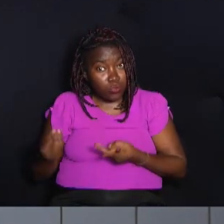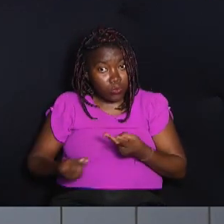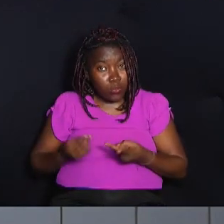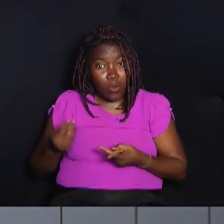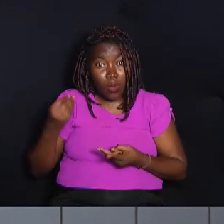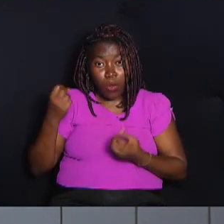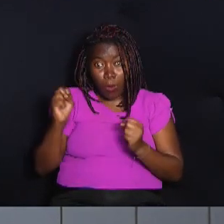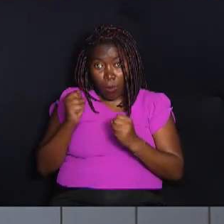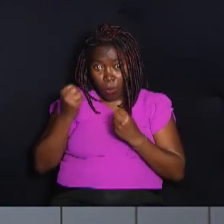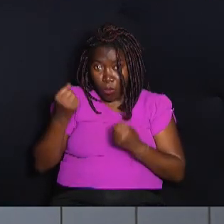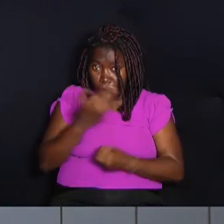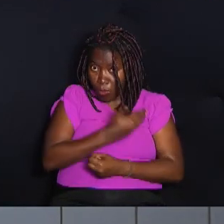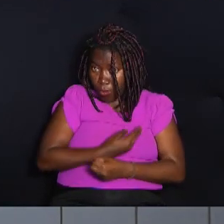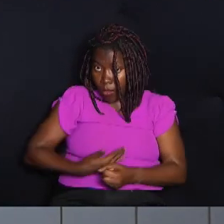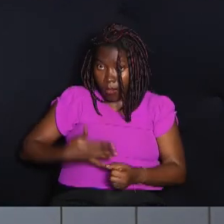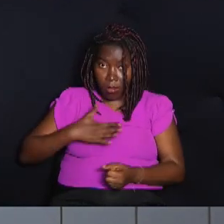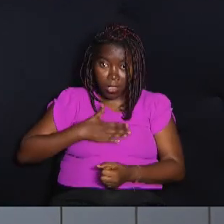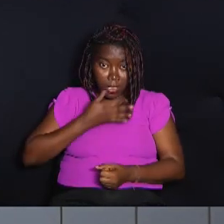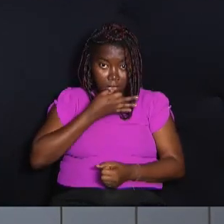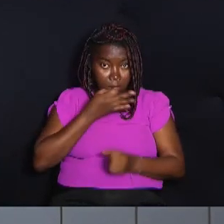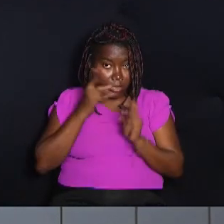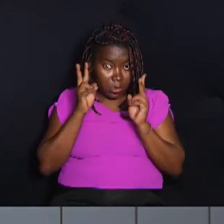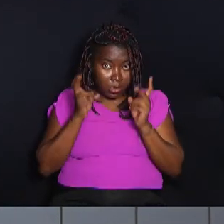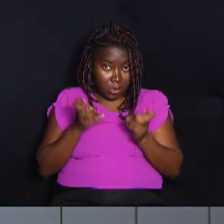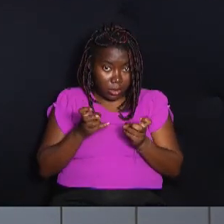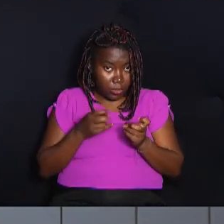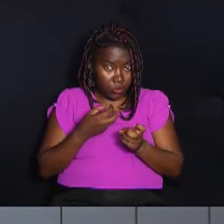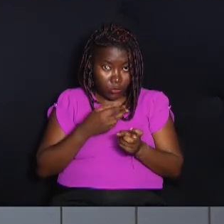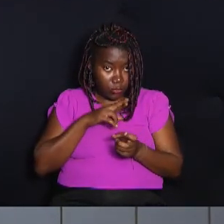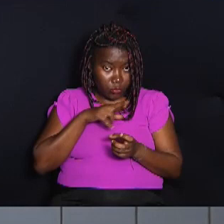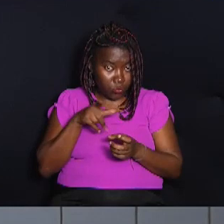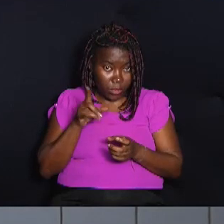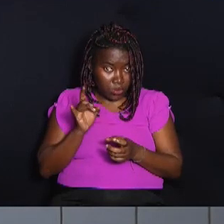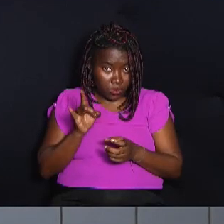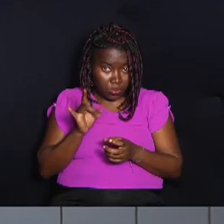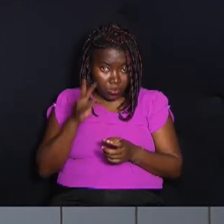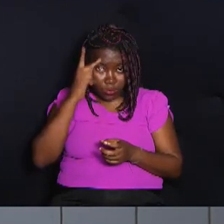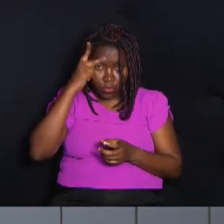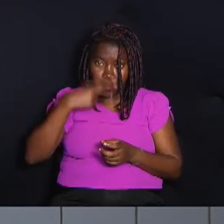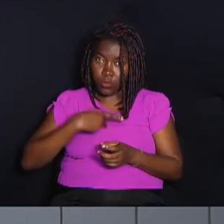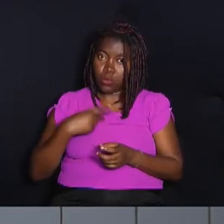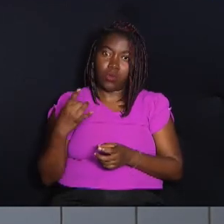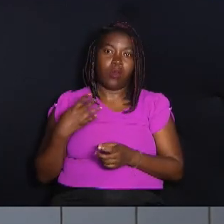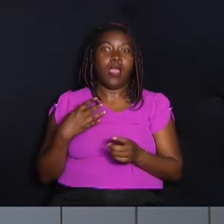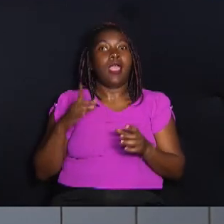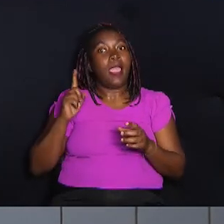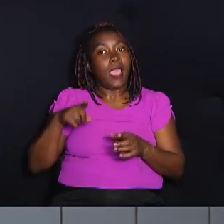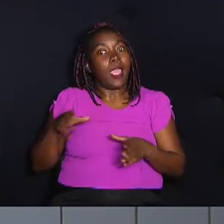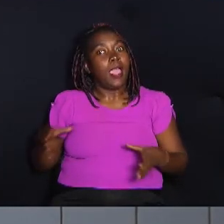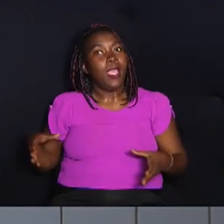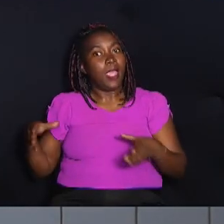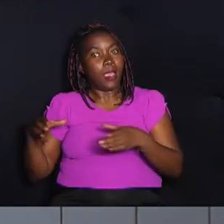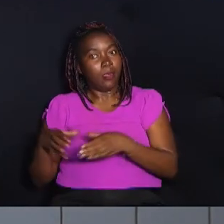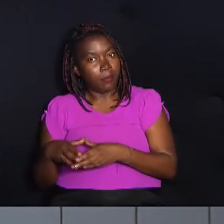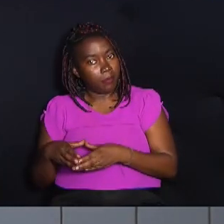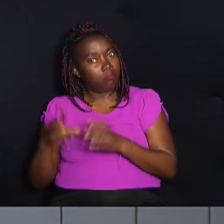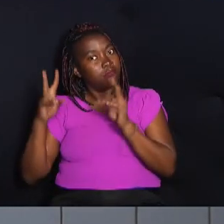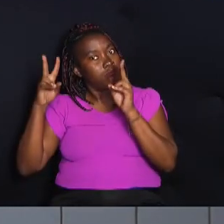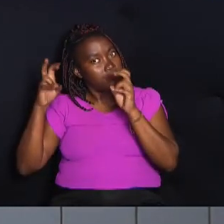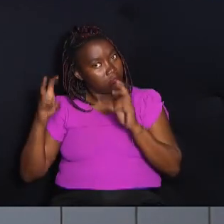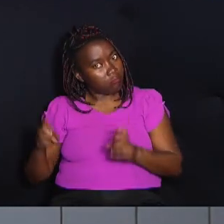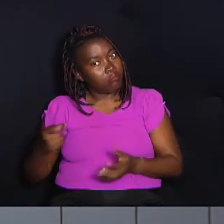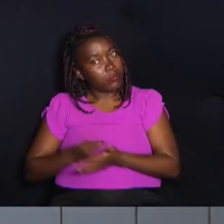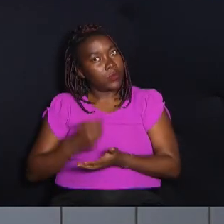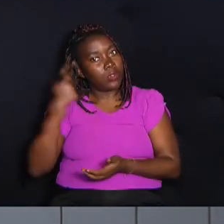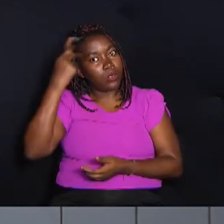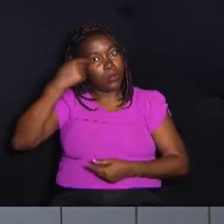público, que na minha opinião acho que é uma questão que não é só individual, ela é coletiva e, portanto, tem que haver política